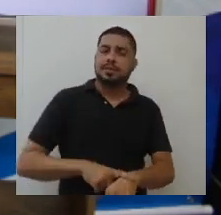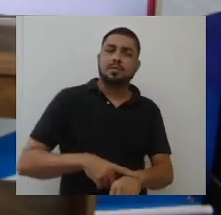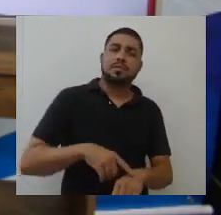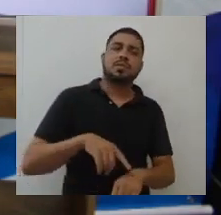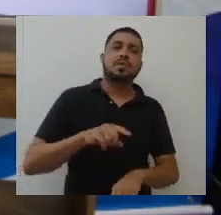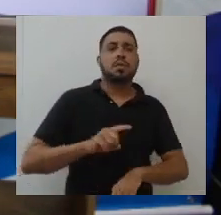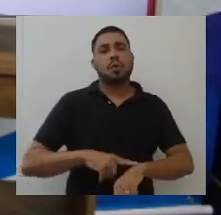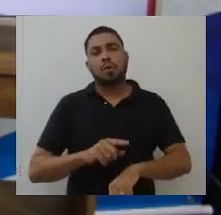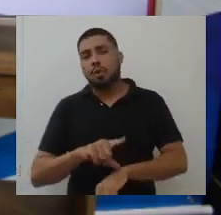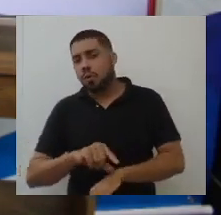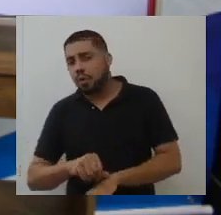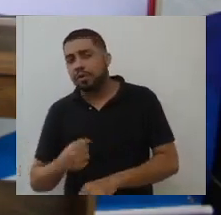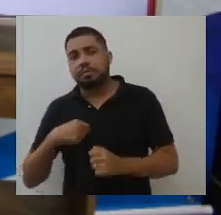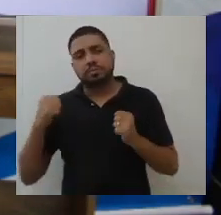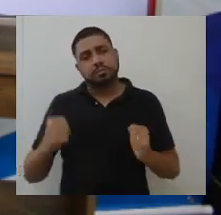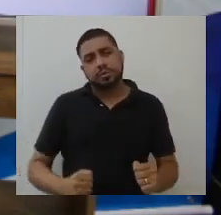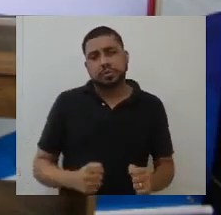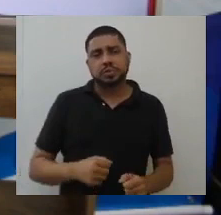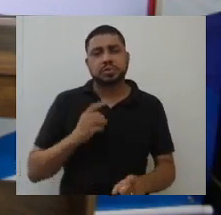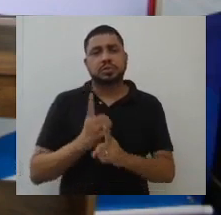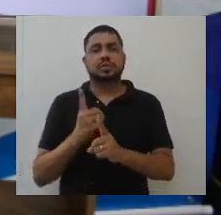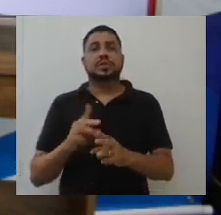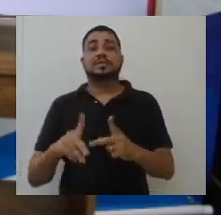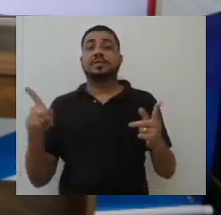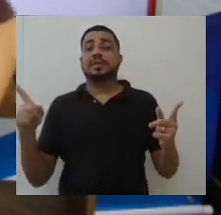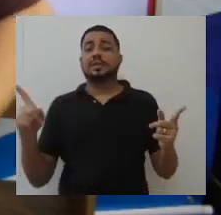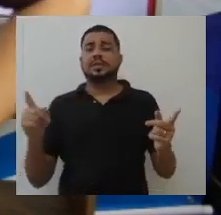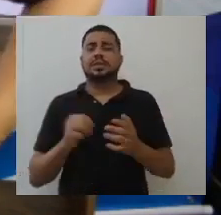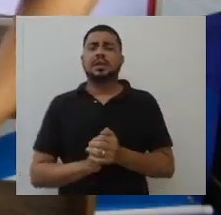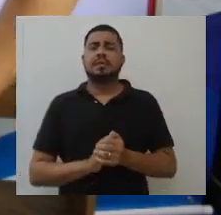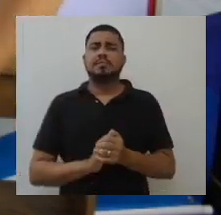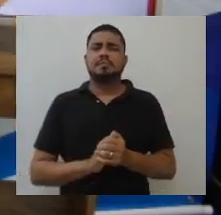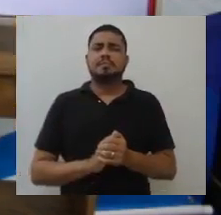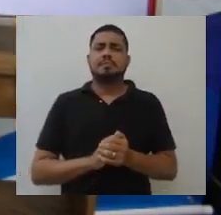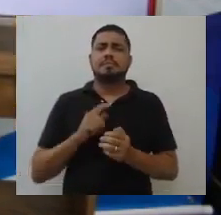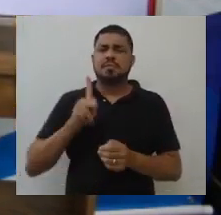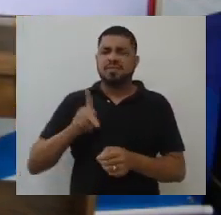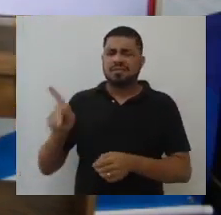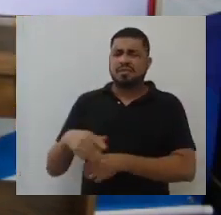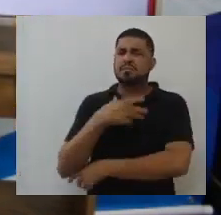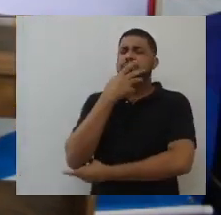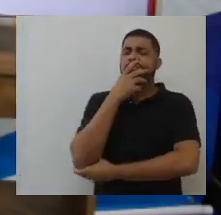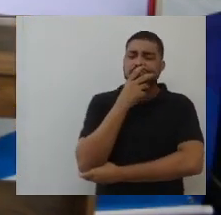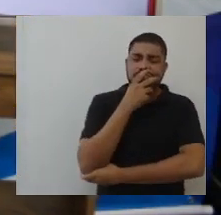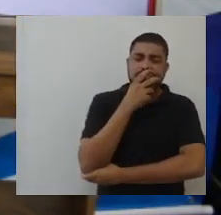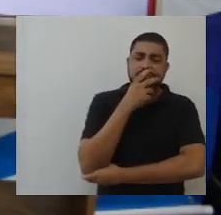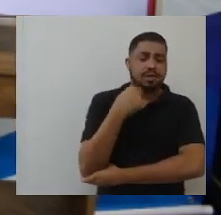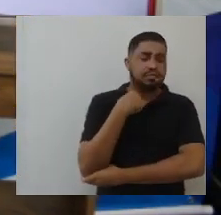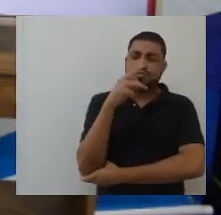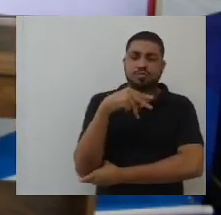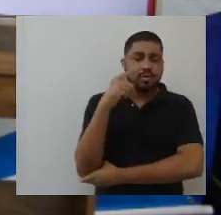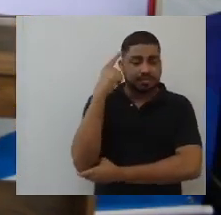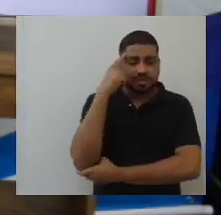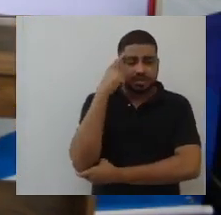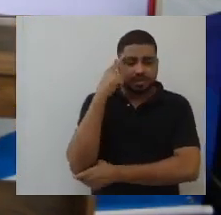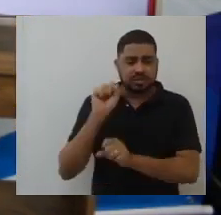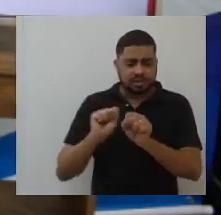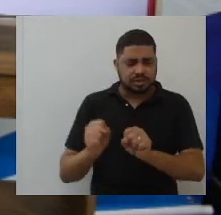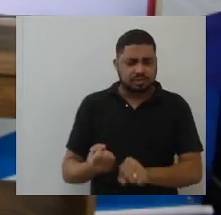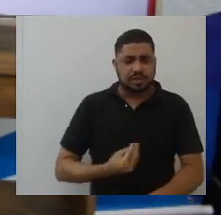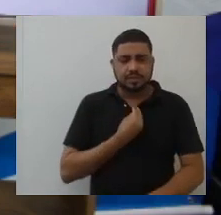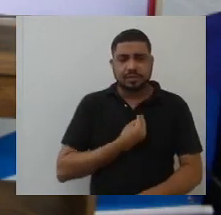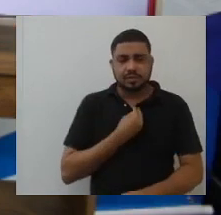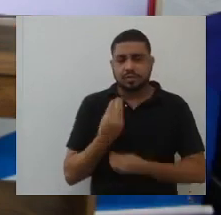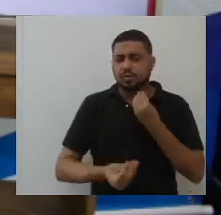novas expressões idiomáticas. E aí você chega para mim e me pergunta, Rafael, caramba, real, nunca pensei nisso, é um sistema vivo. Como é que eu